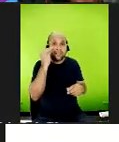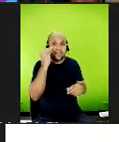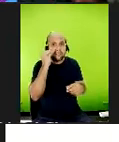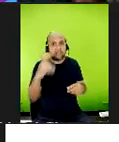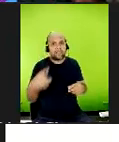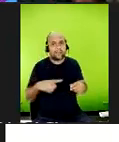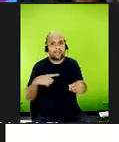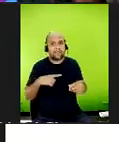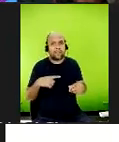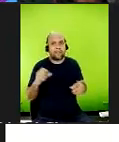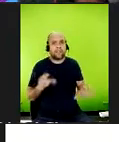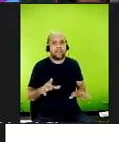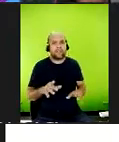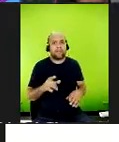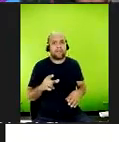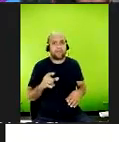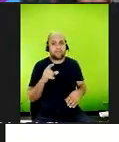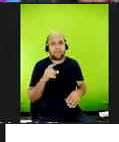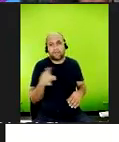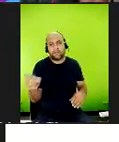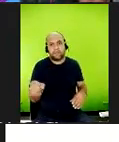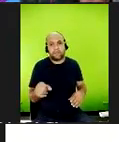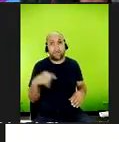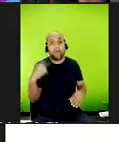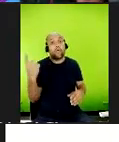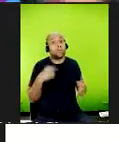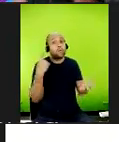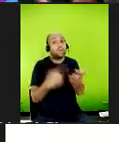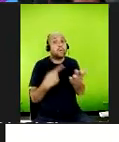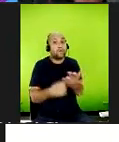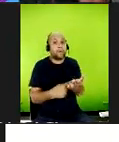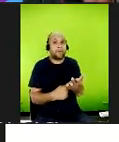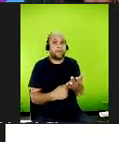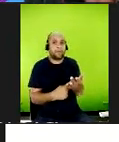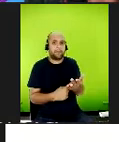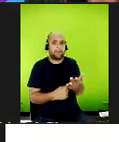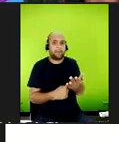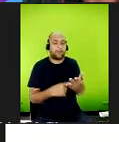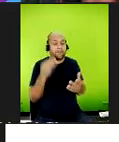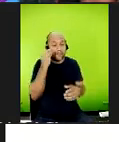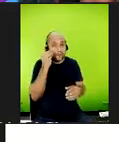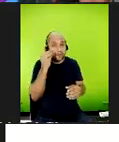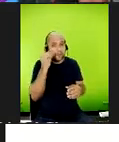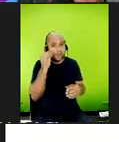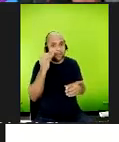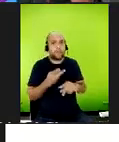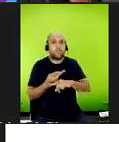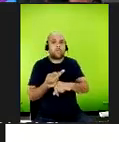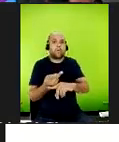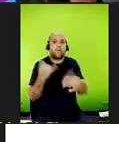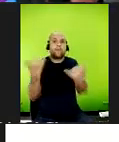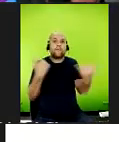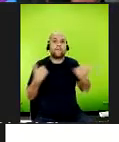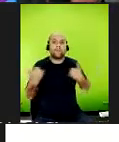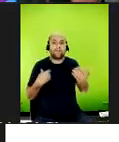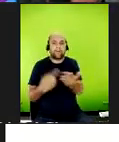é só com você o outro viés eu confirmatório né você procura informações que confirme essas hipóteses tão cansada não